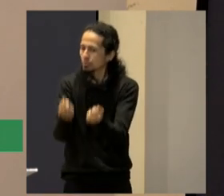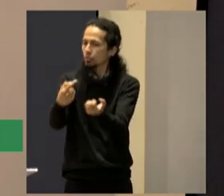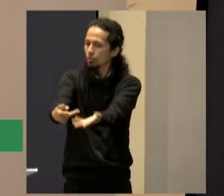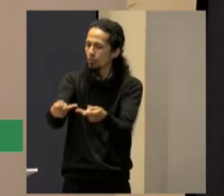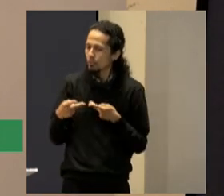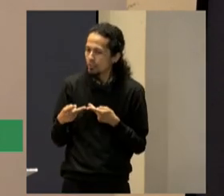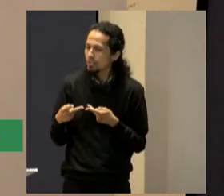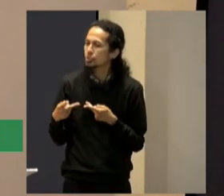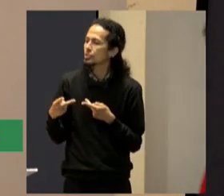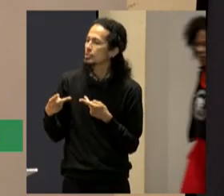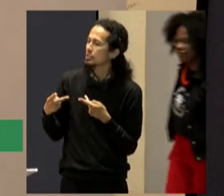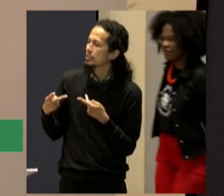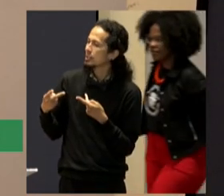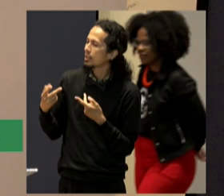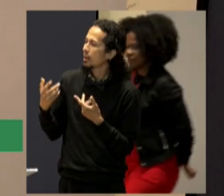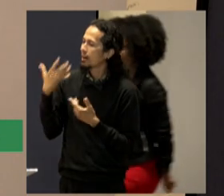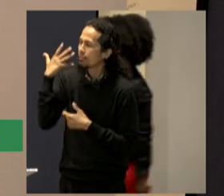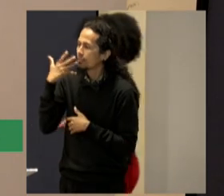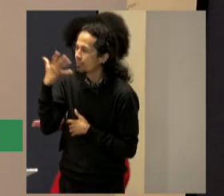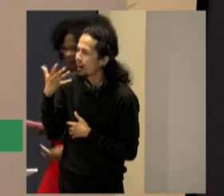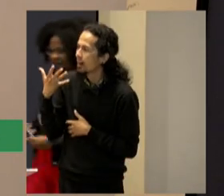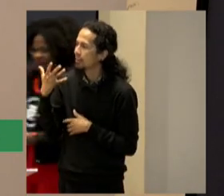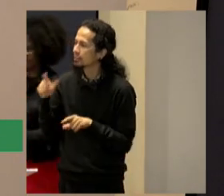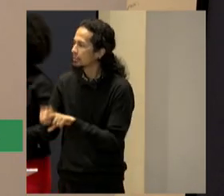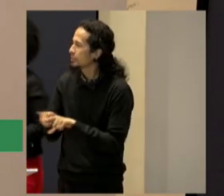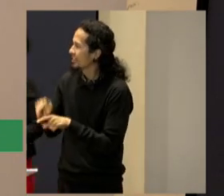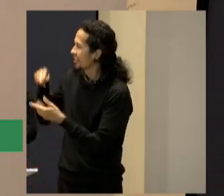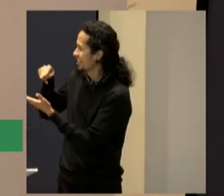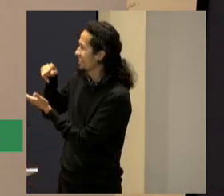presença e a fala da professora Nailze também.